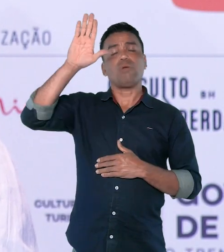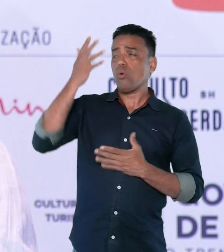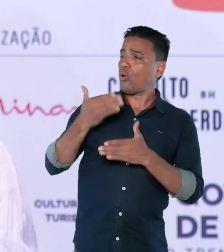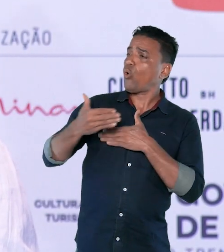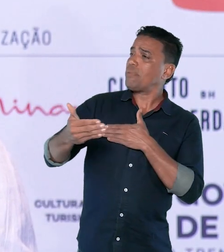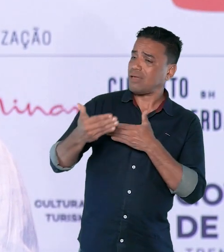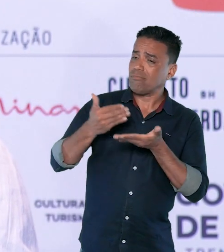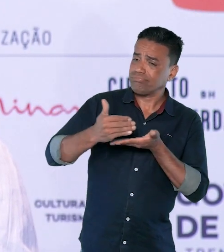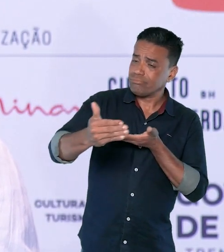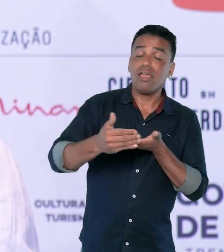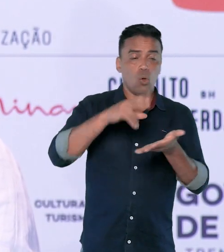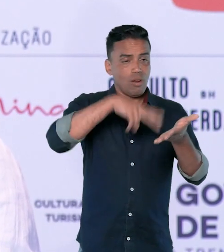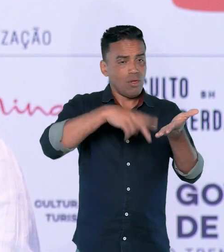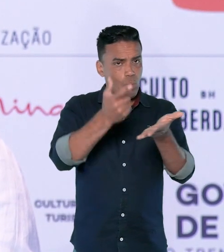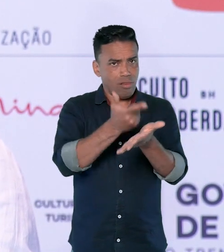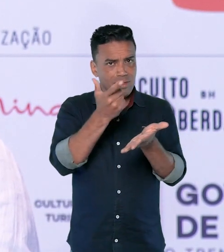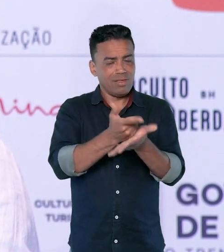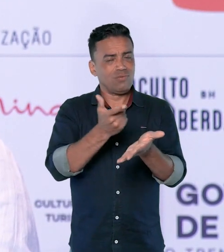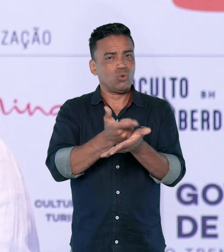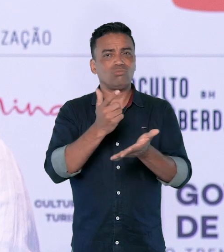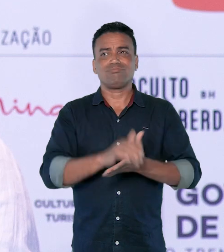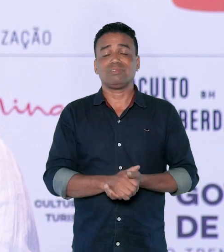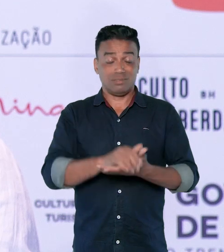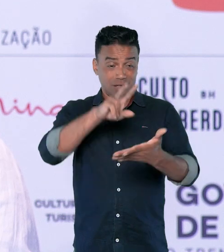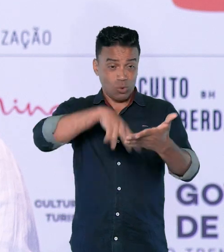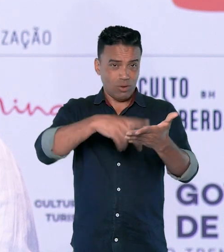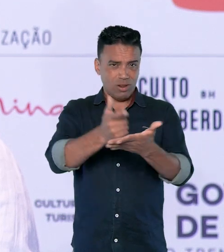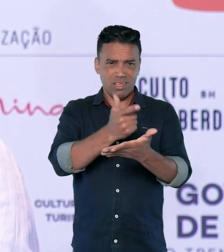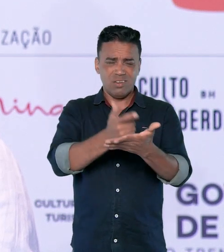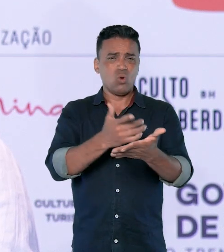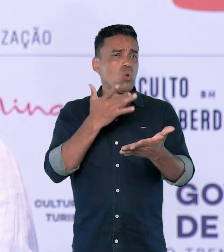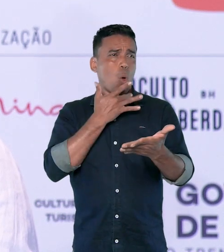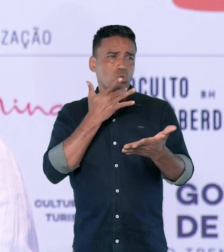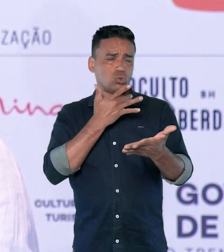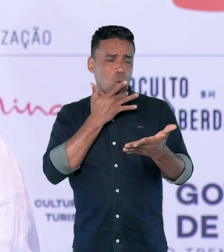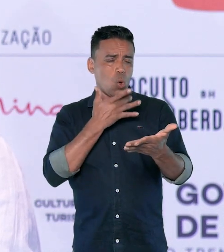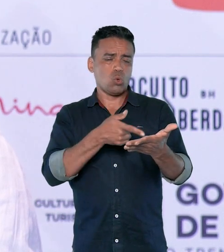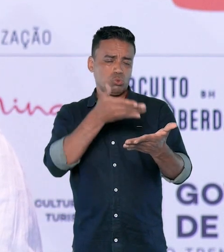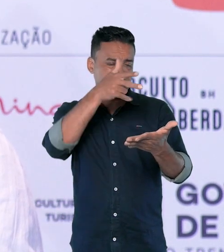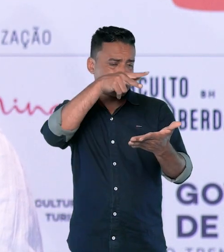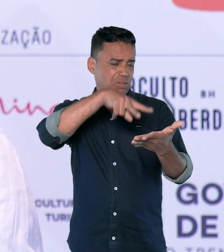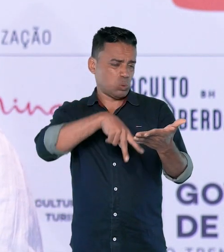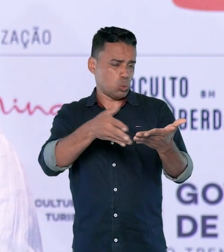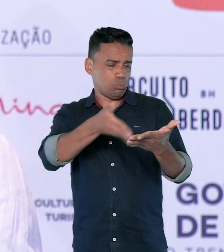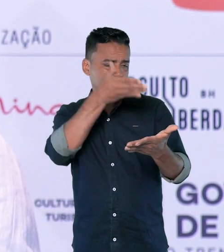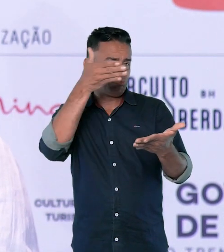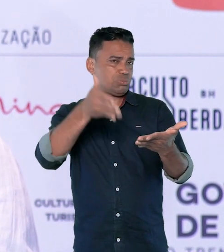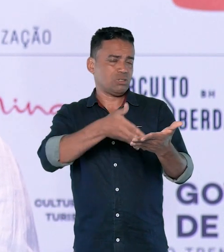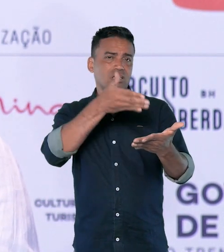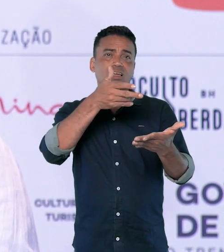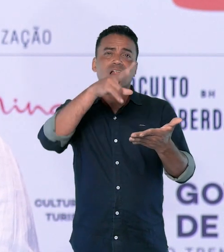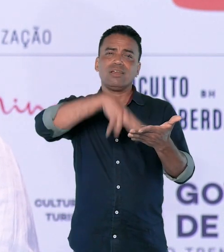eu quero dizer que eu li o livro, e o livro foi muito gostoso de ler, acho que é uma